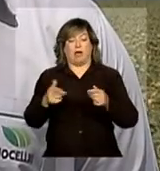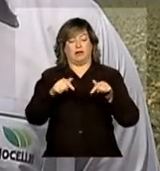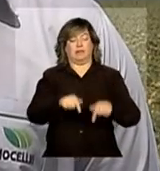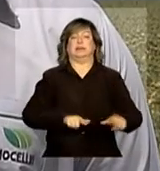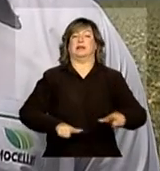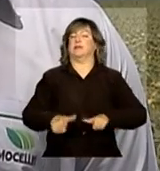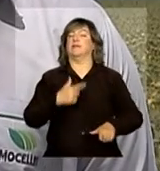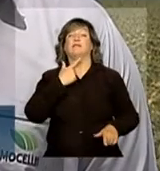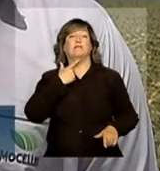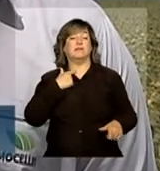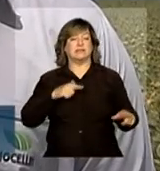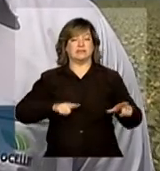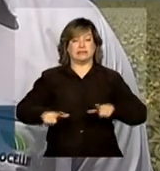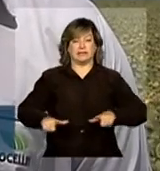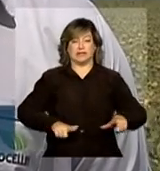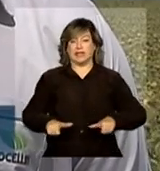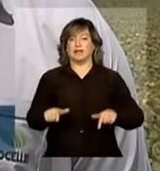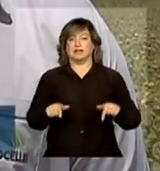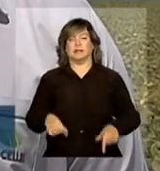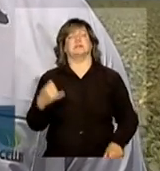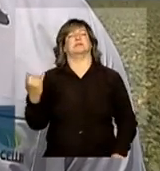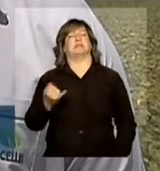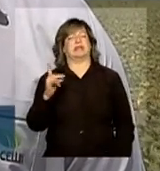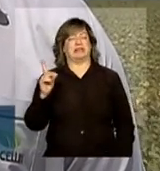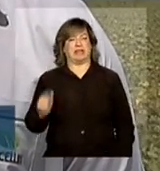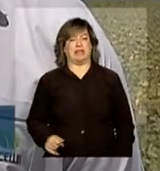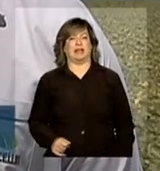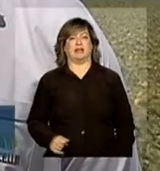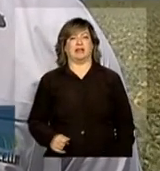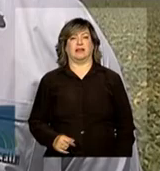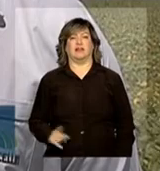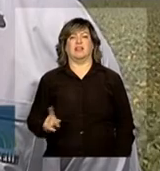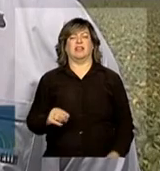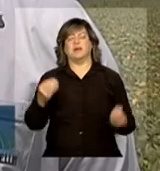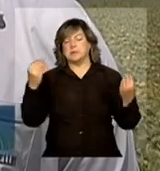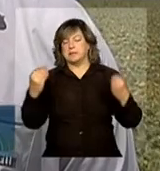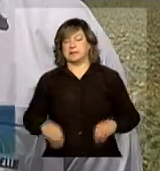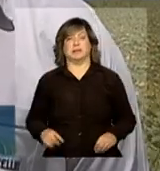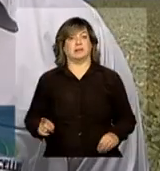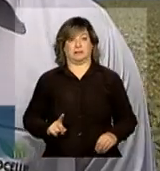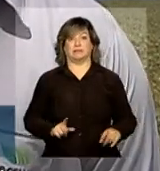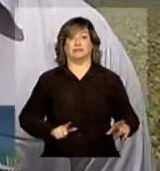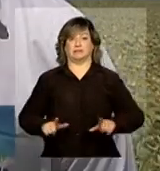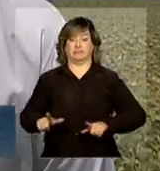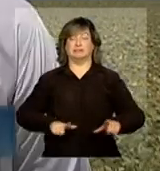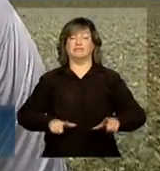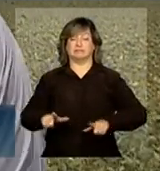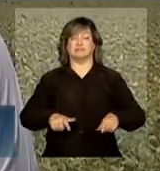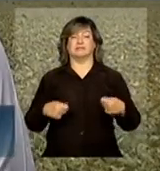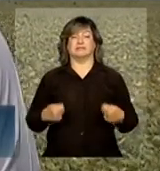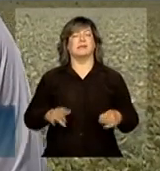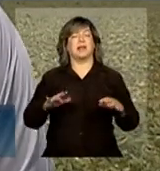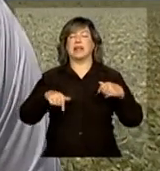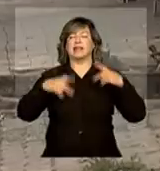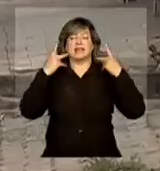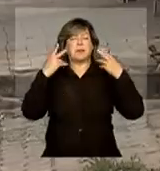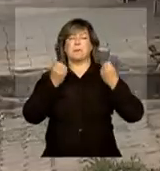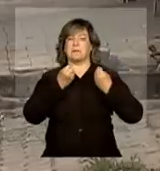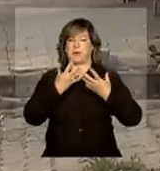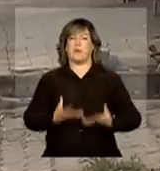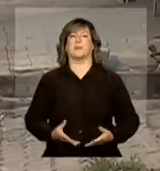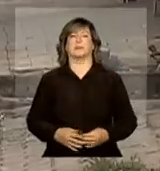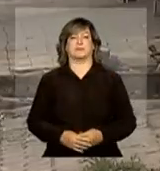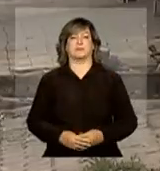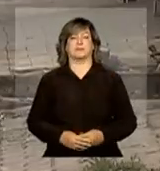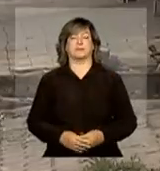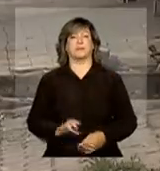querer trabalhar, ter vontade, né? E não fazer o corpo mole, né? Porque... Mas é tranquilo aqui, é bem bom. Se